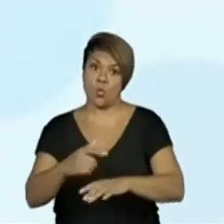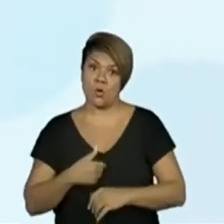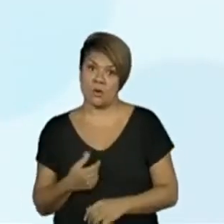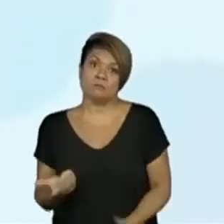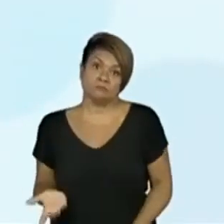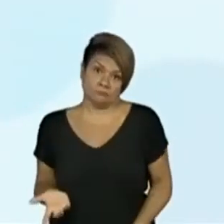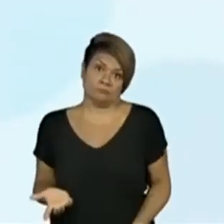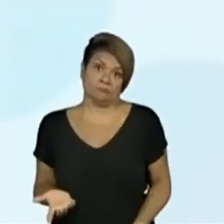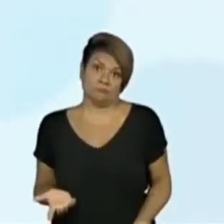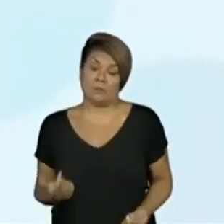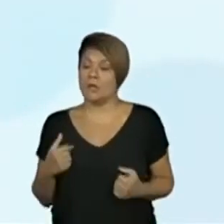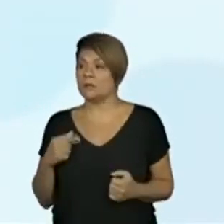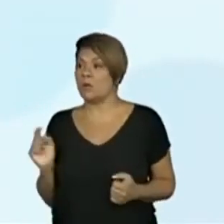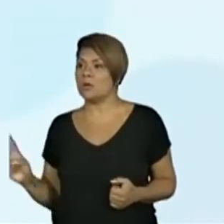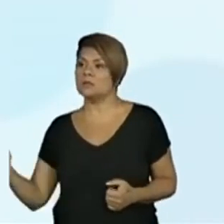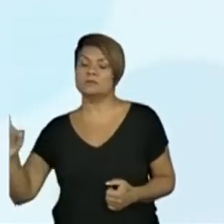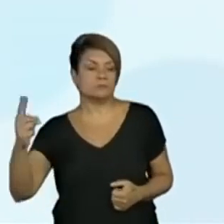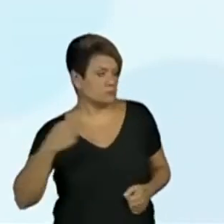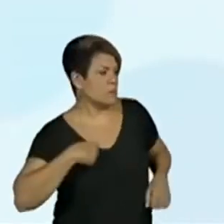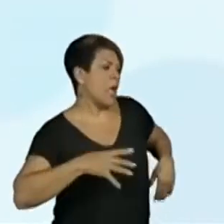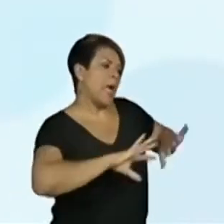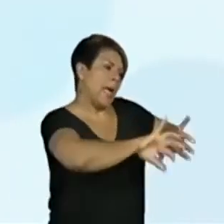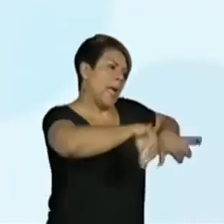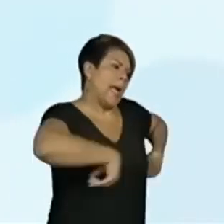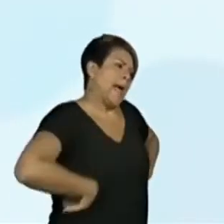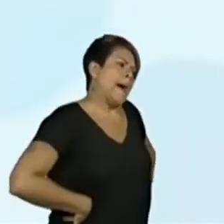né? Esse vilão não foi muito esperto, né, professora? Não.